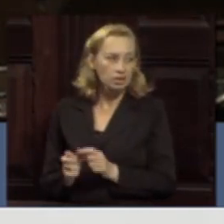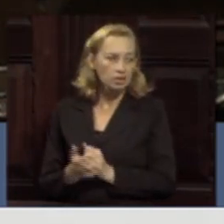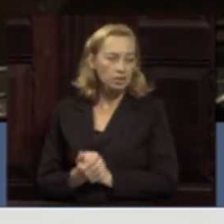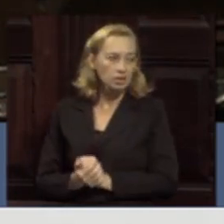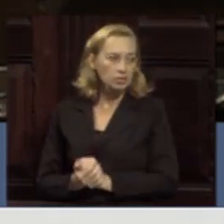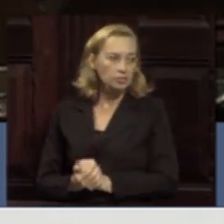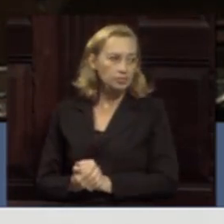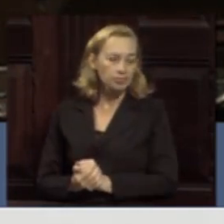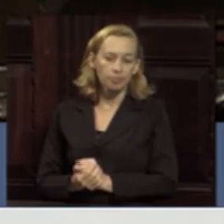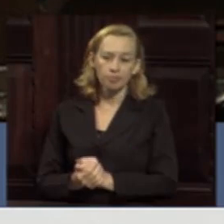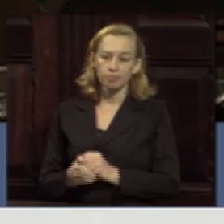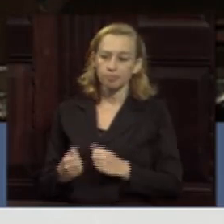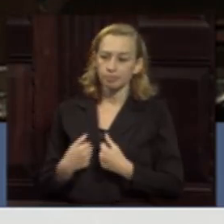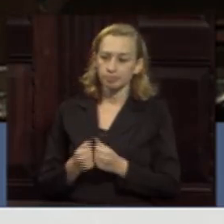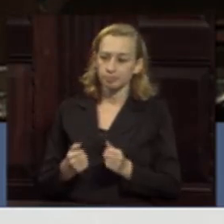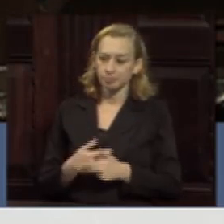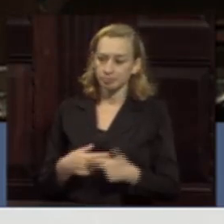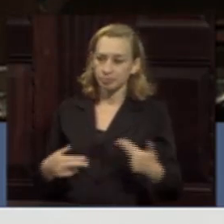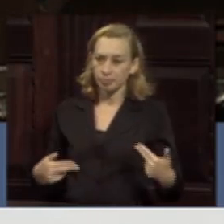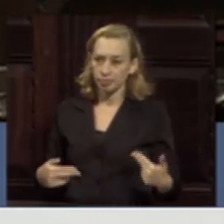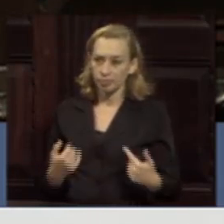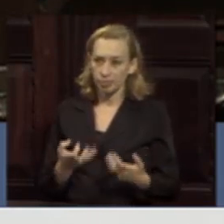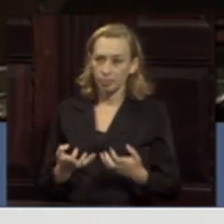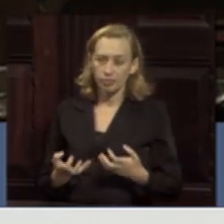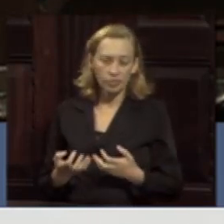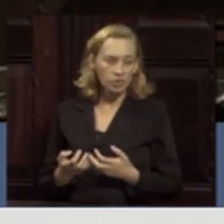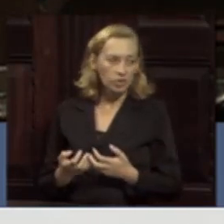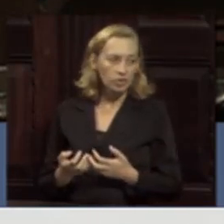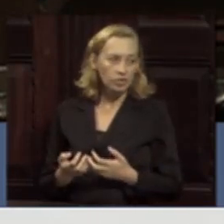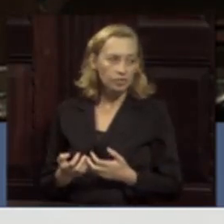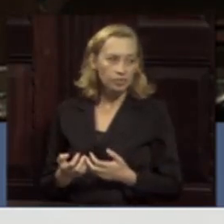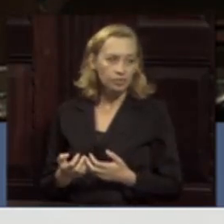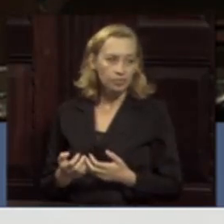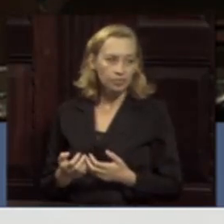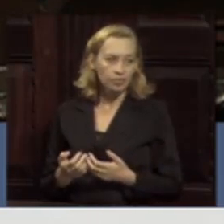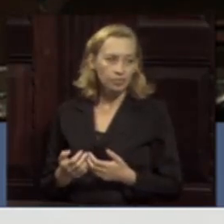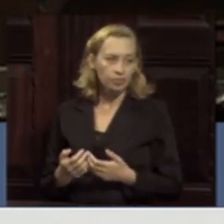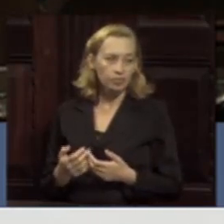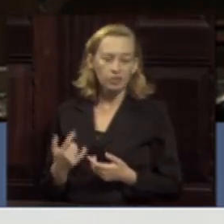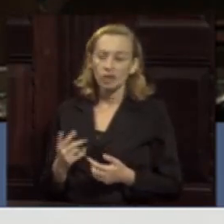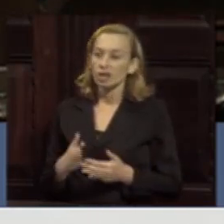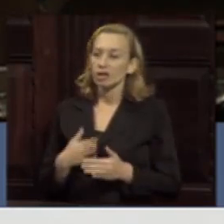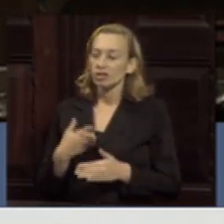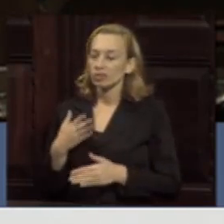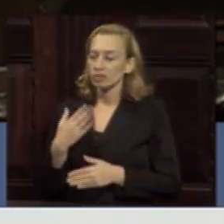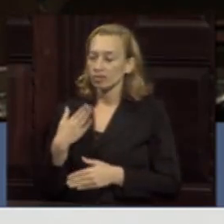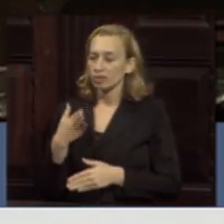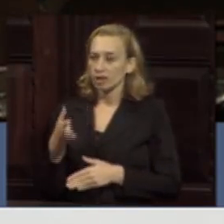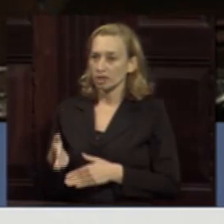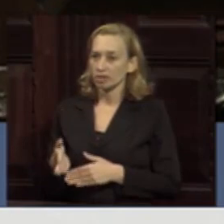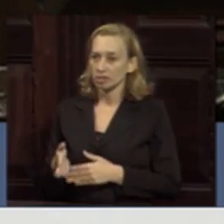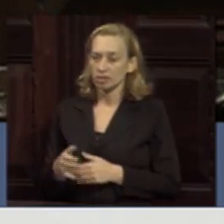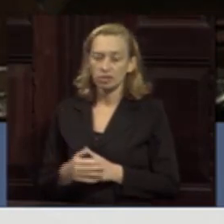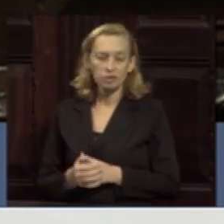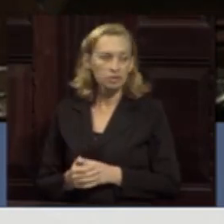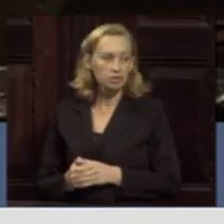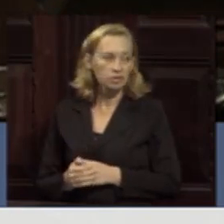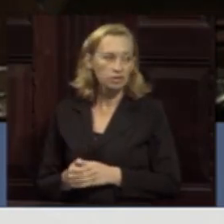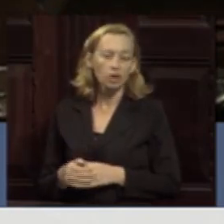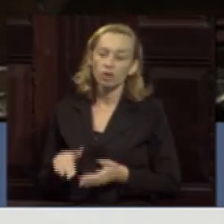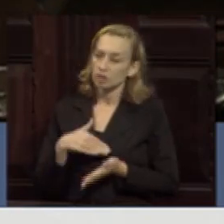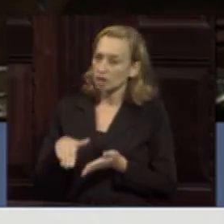secretário de transporte, que ele tem avançado na questão da licitação das barcas. Então, seria uma audiência importante. O secretário, por alguma